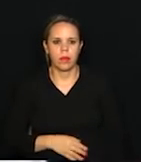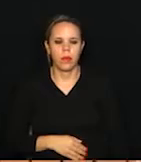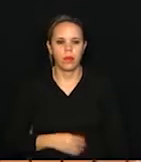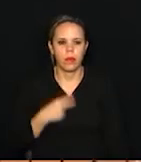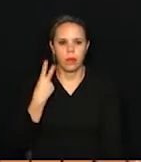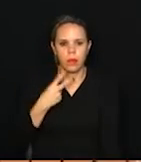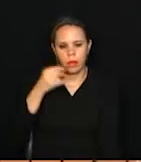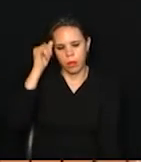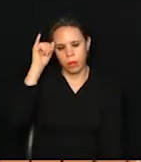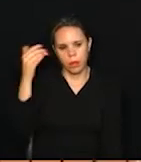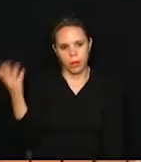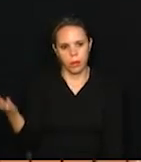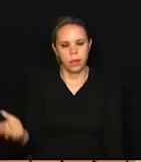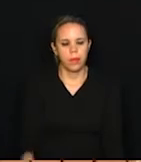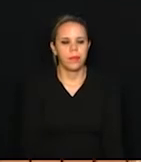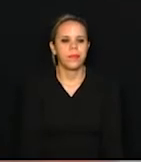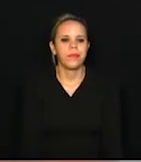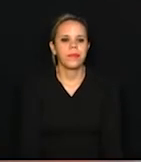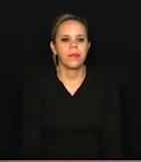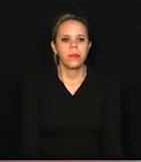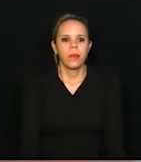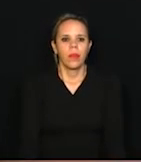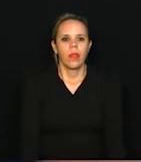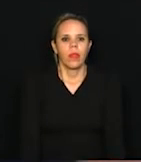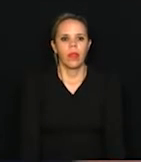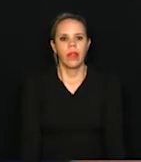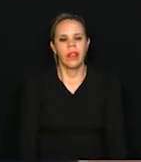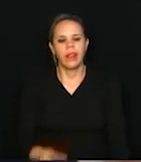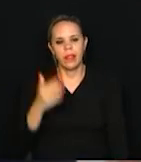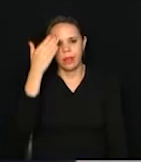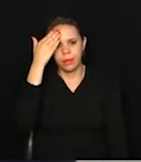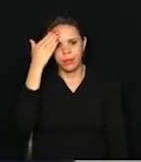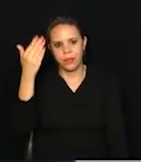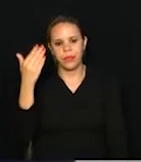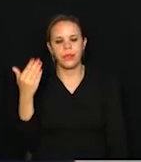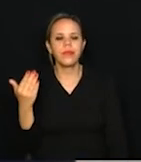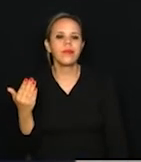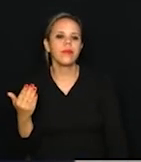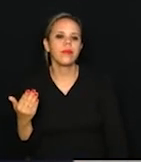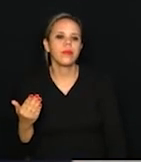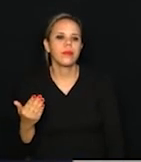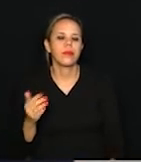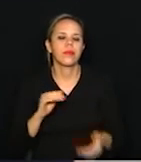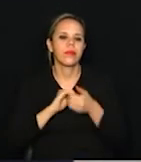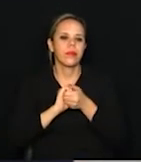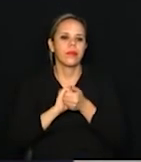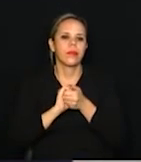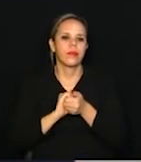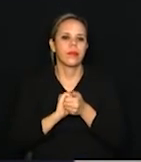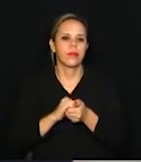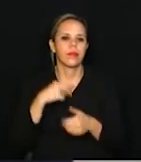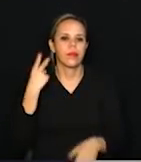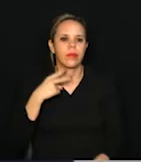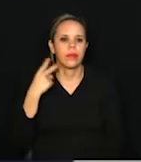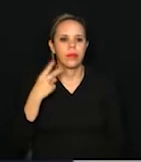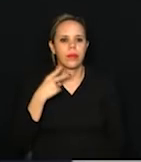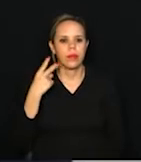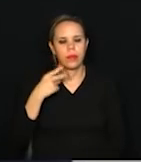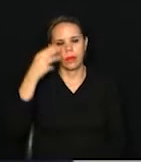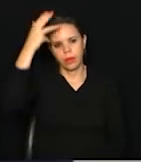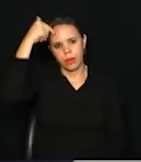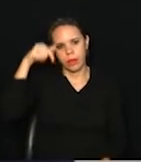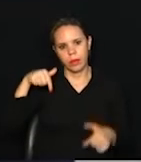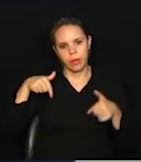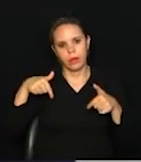Vereador Paulo Búfalo. Eu quero agradecer também e cumprimentar, vereador Rodrigo, pela